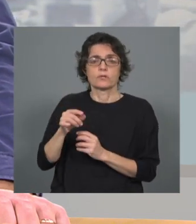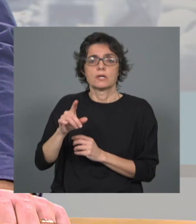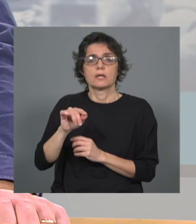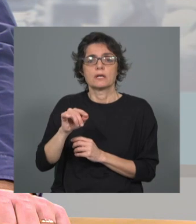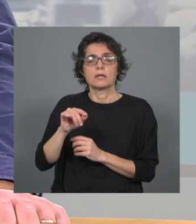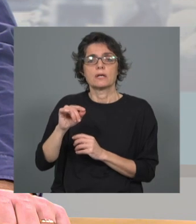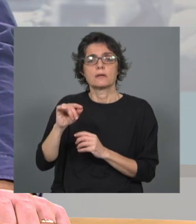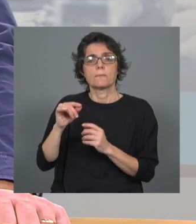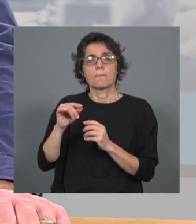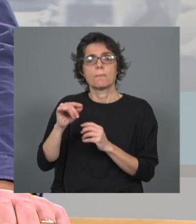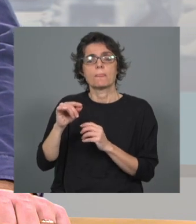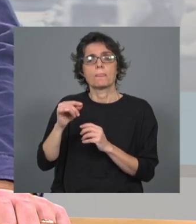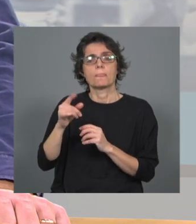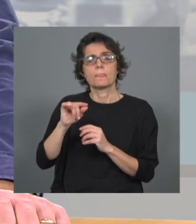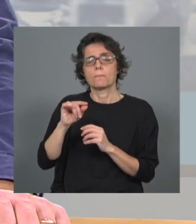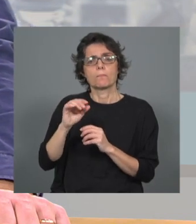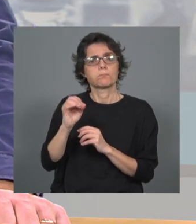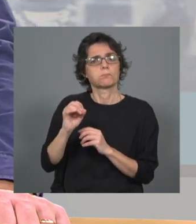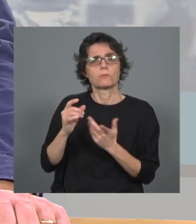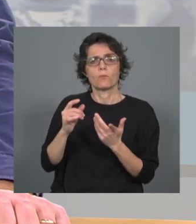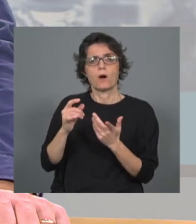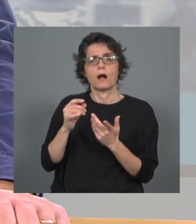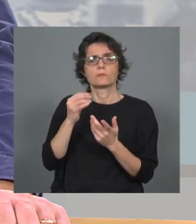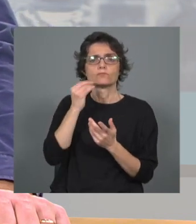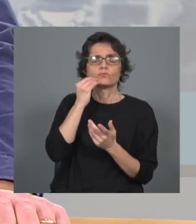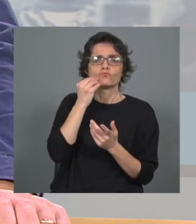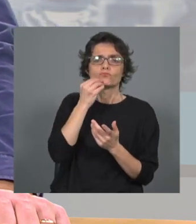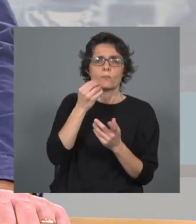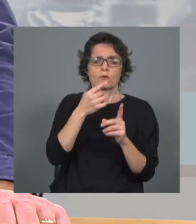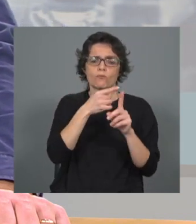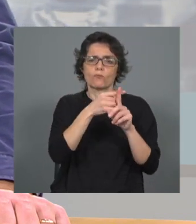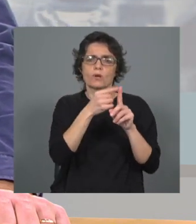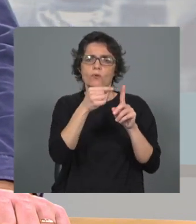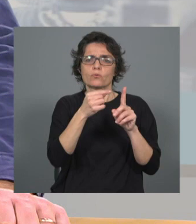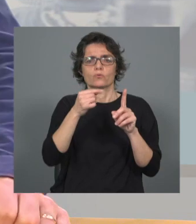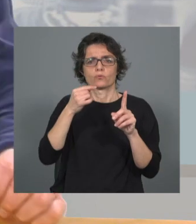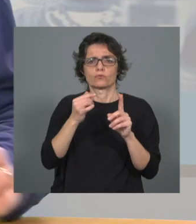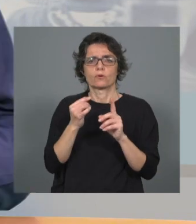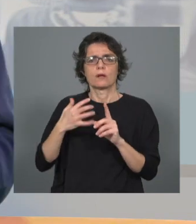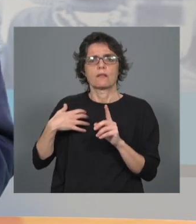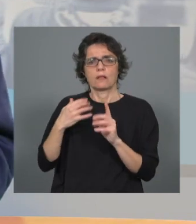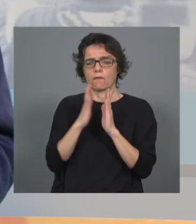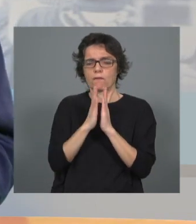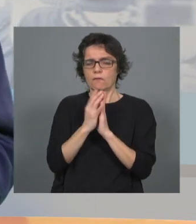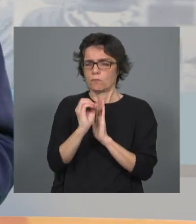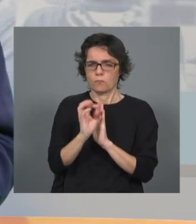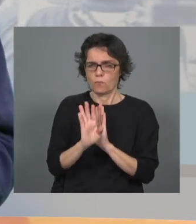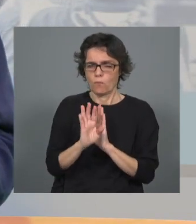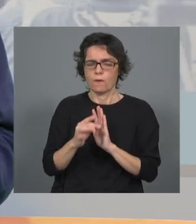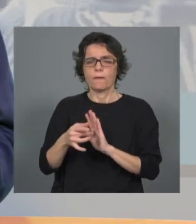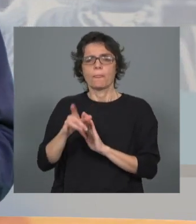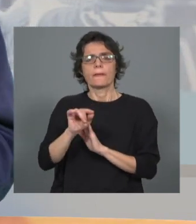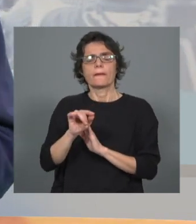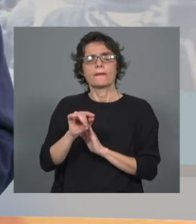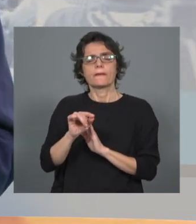de quinta-feira, não haverá o tradicional beijar a cruz nas celebrações de Sexta-feira Santa. E